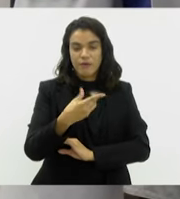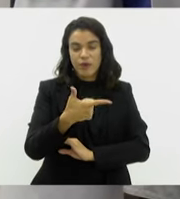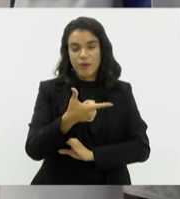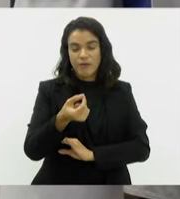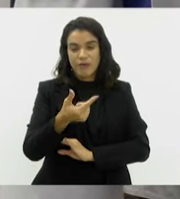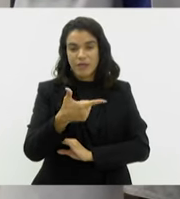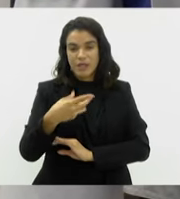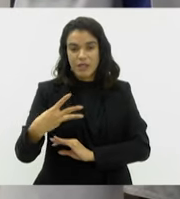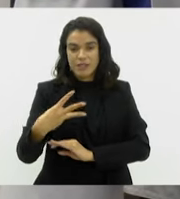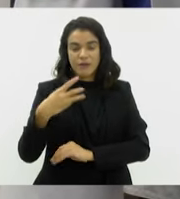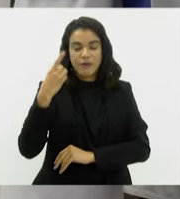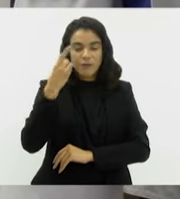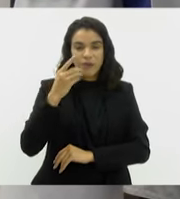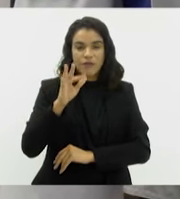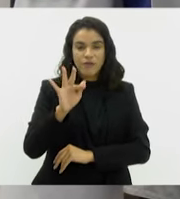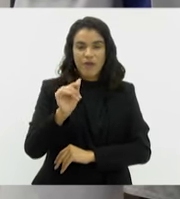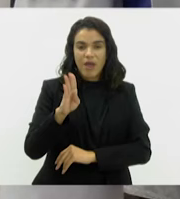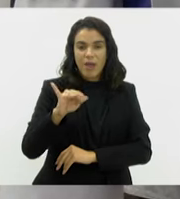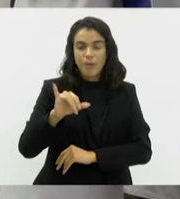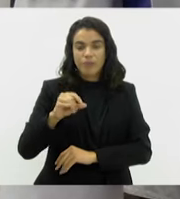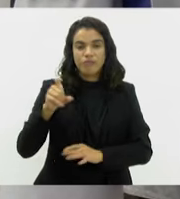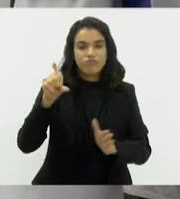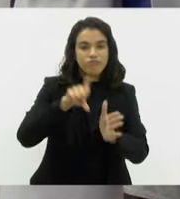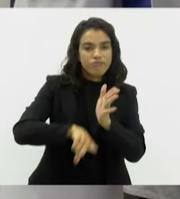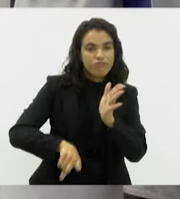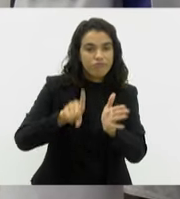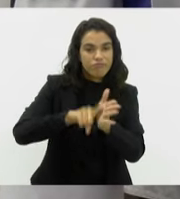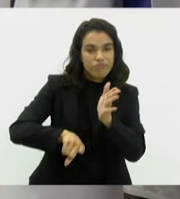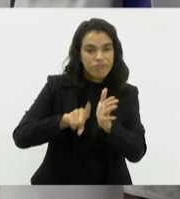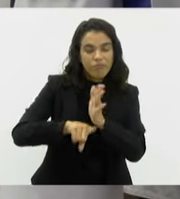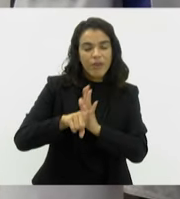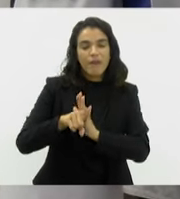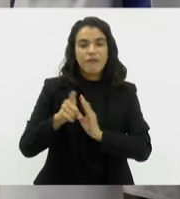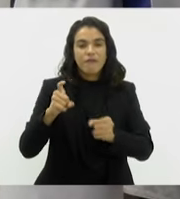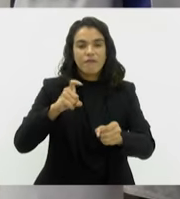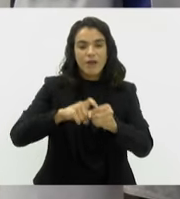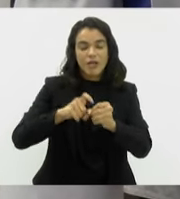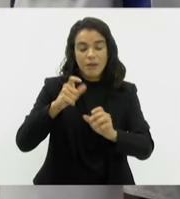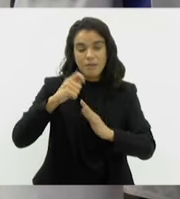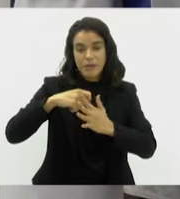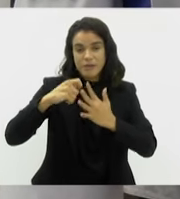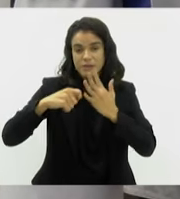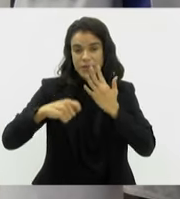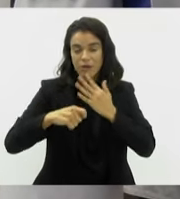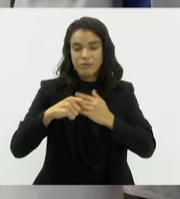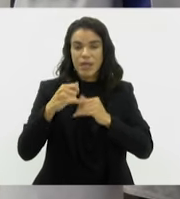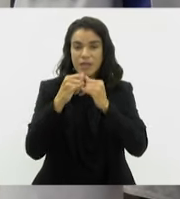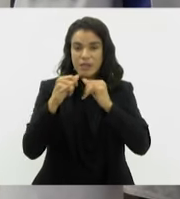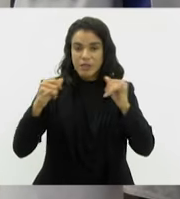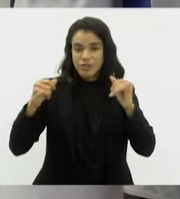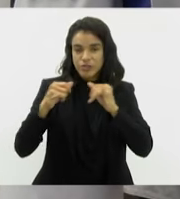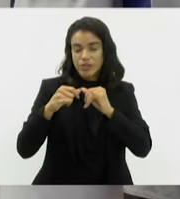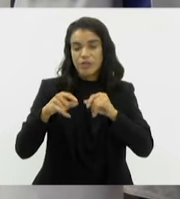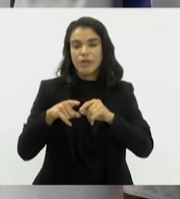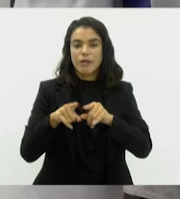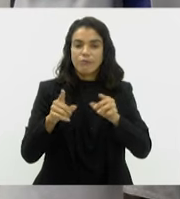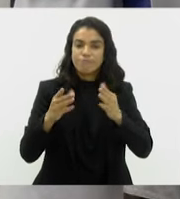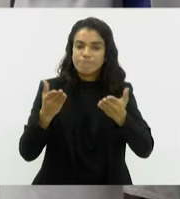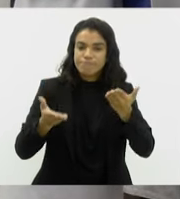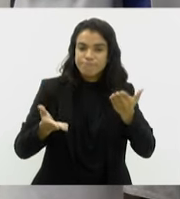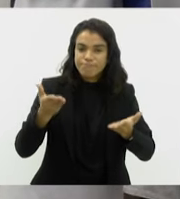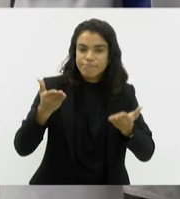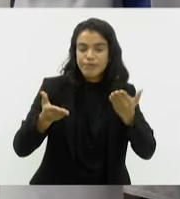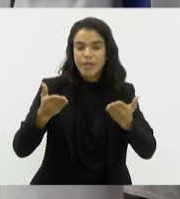autoria do deputado Fábio Silva, que institui desconto sobre o valor da tarifa de franquia mensal dos serviços de energia elétrica proporcional aos dias